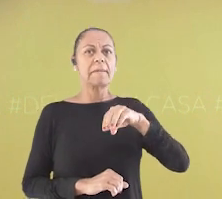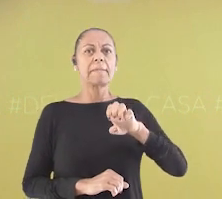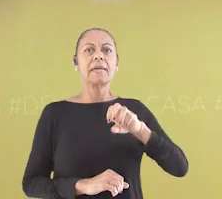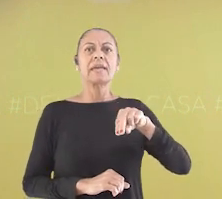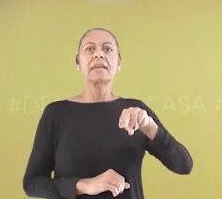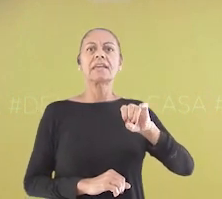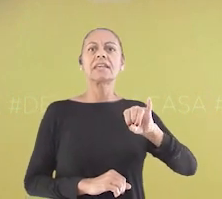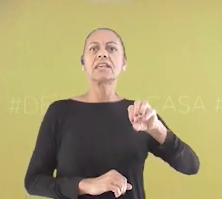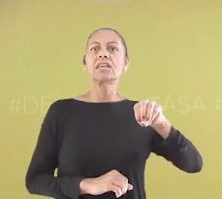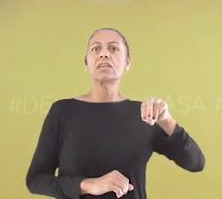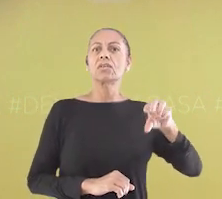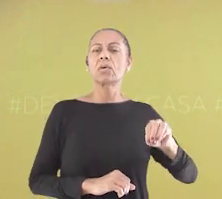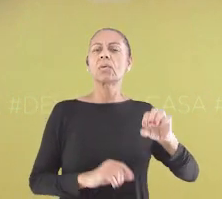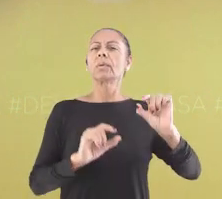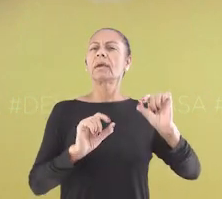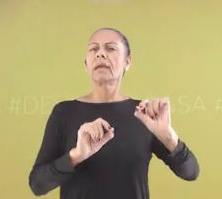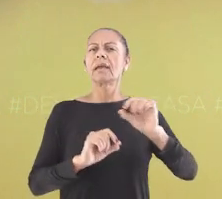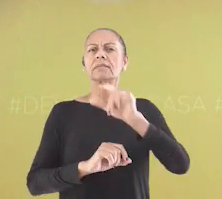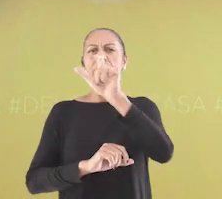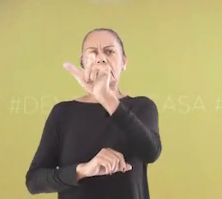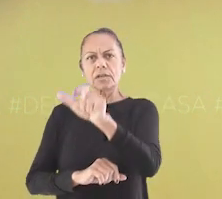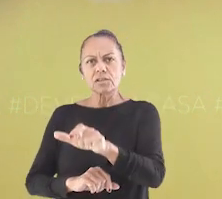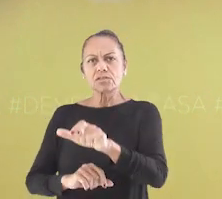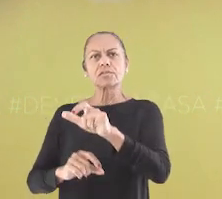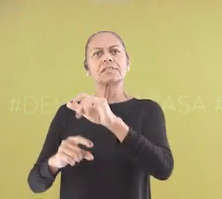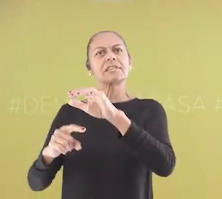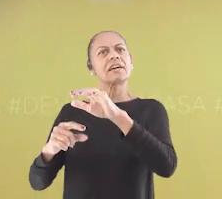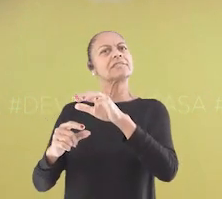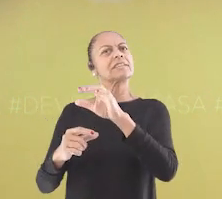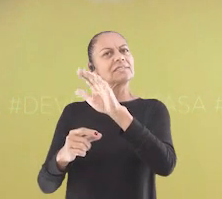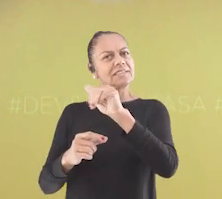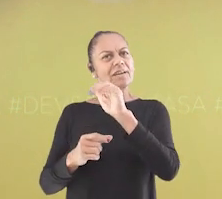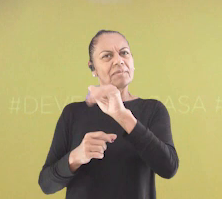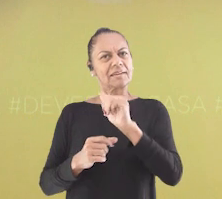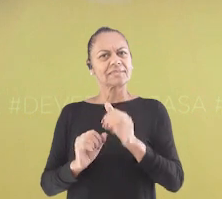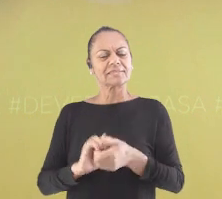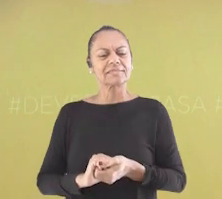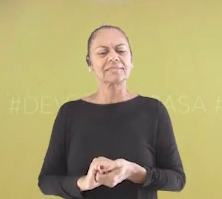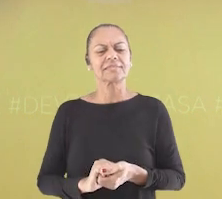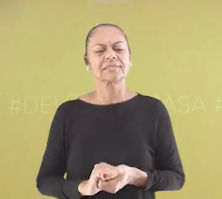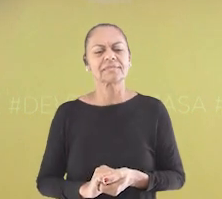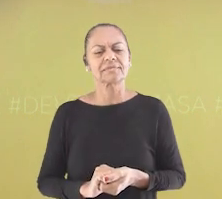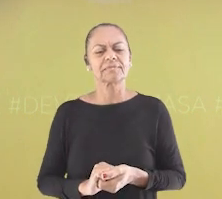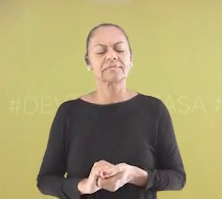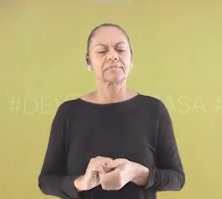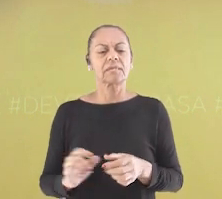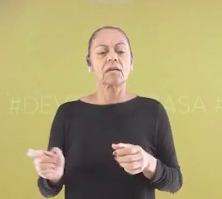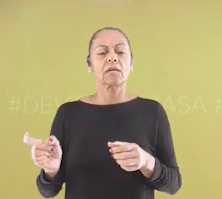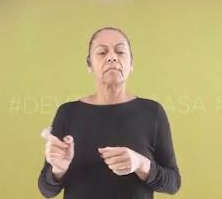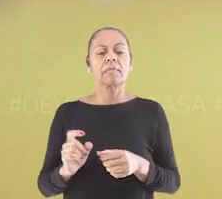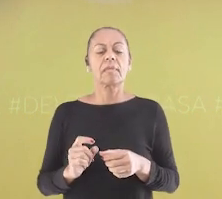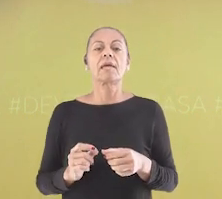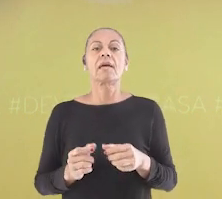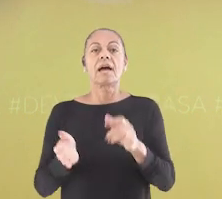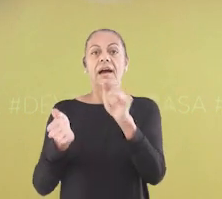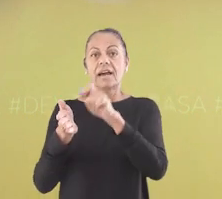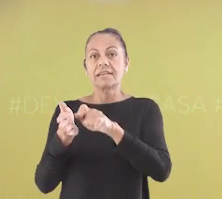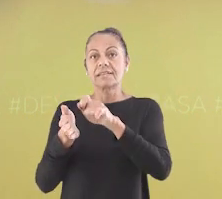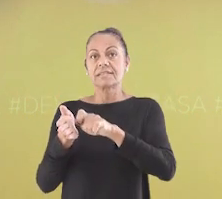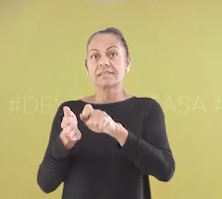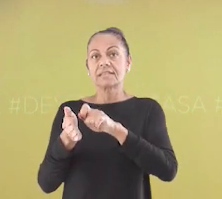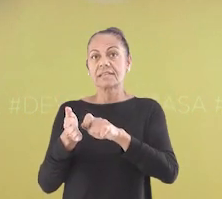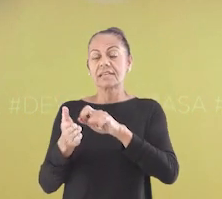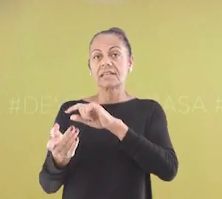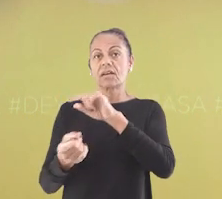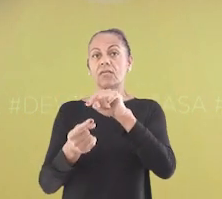vez que nas frases eles são as pessoas que estão sendo chamadas. Voltando agora para o gênero carta do leitor, a escrita